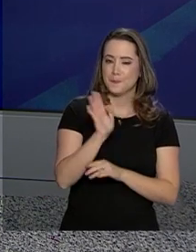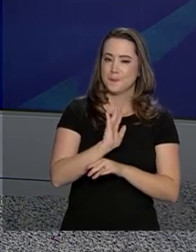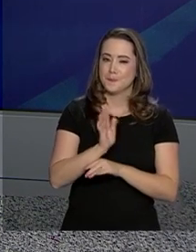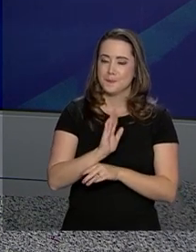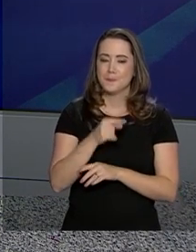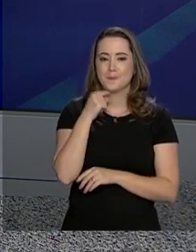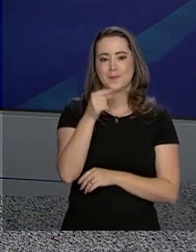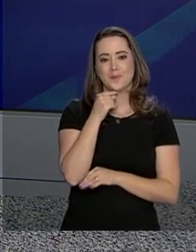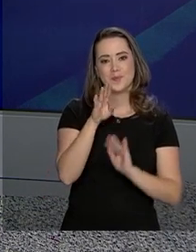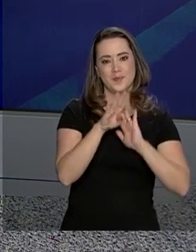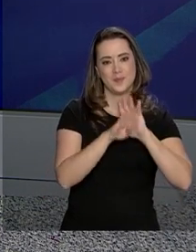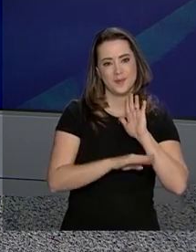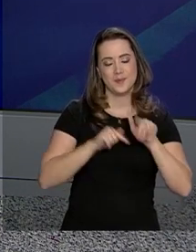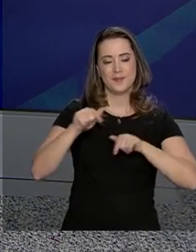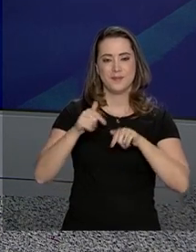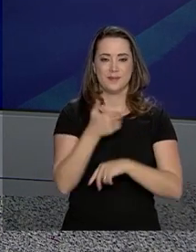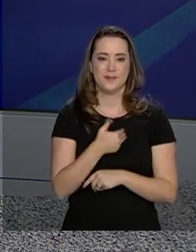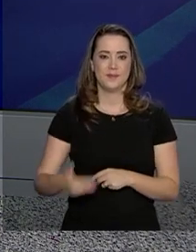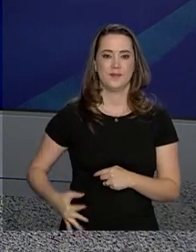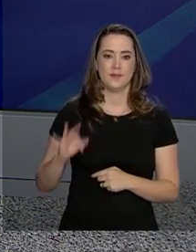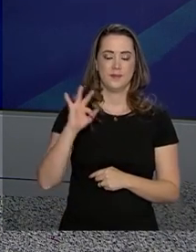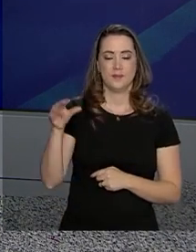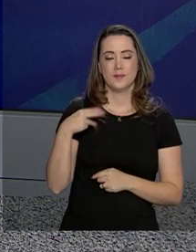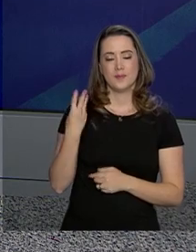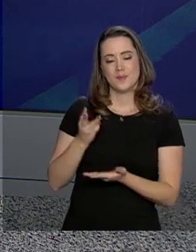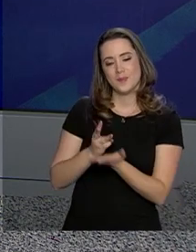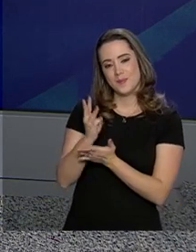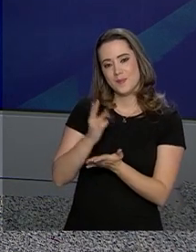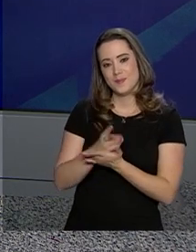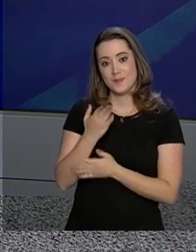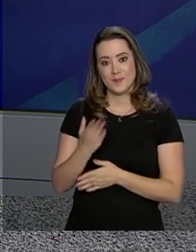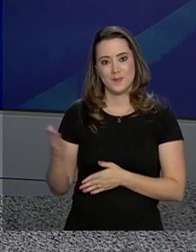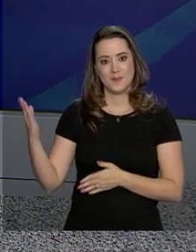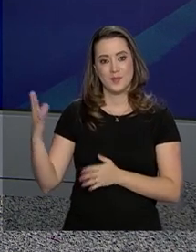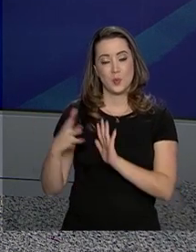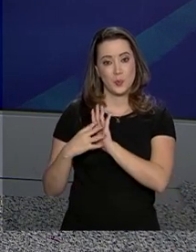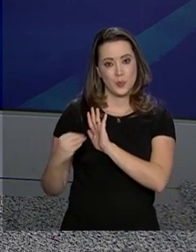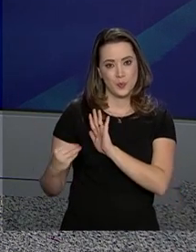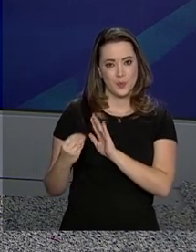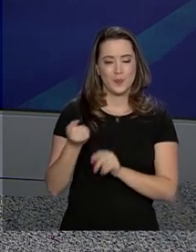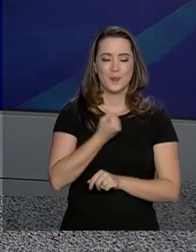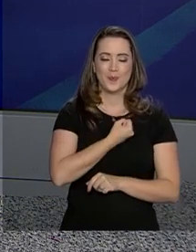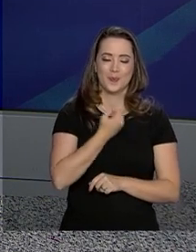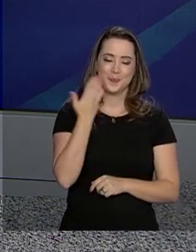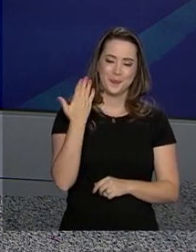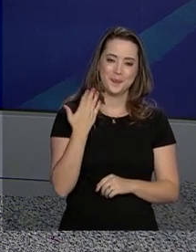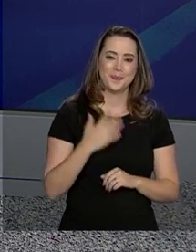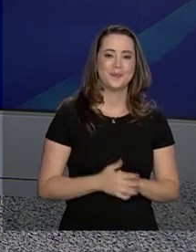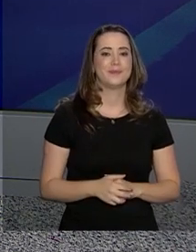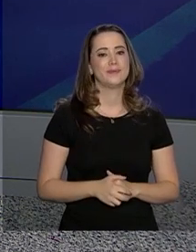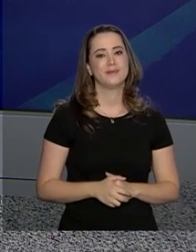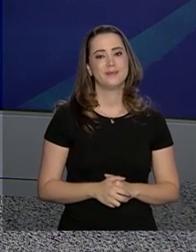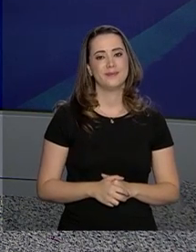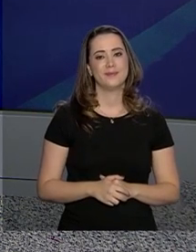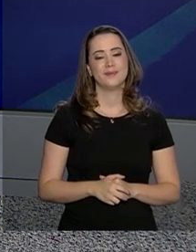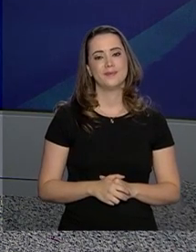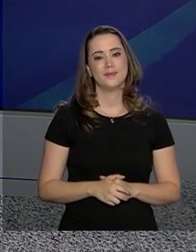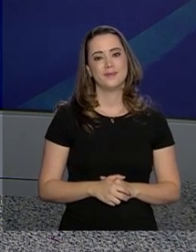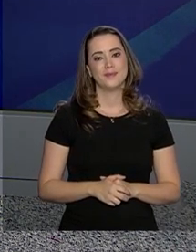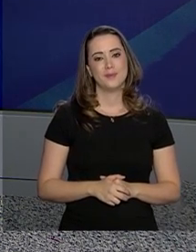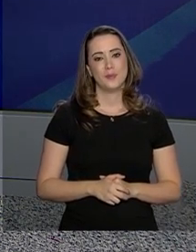de reportagens e dúvidas sobre programas e ações do governo federal para o nosso WhatsApp. Então, anote aí. É 619